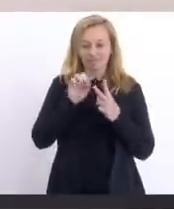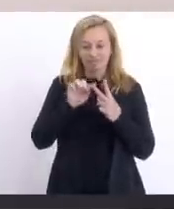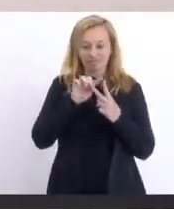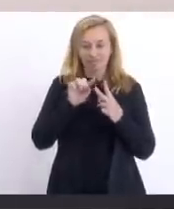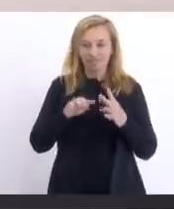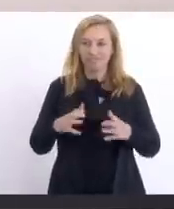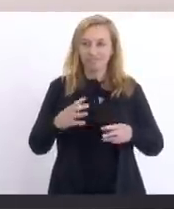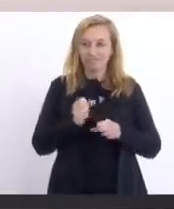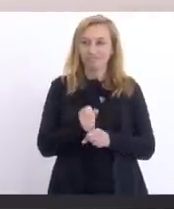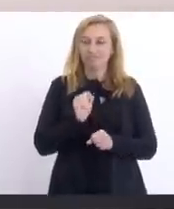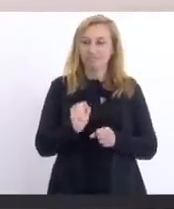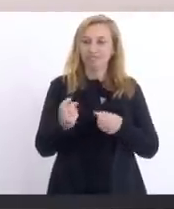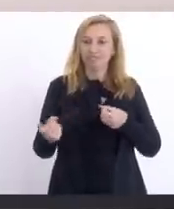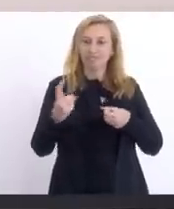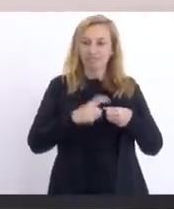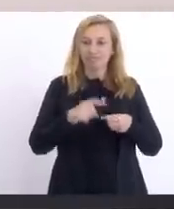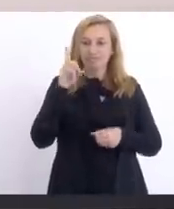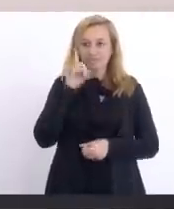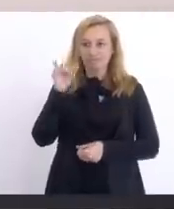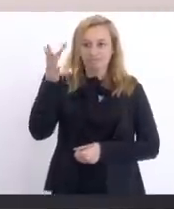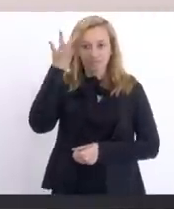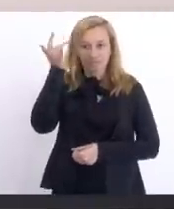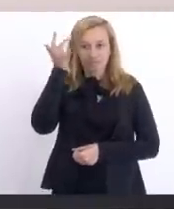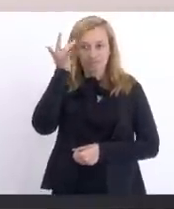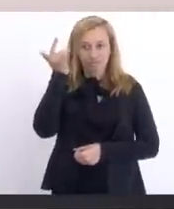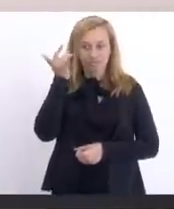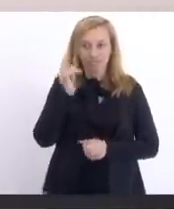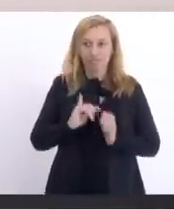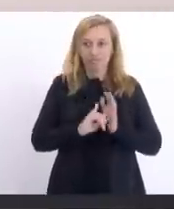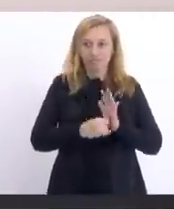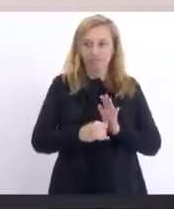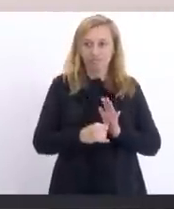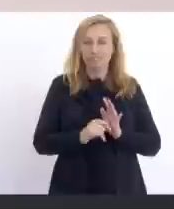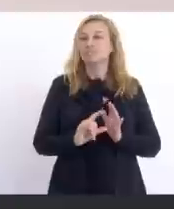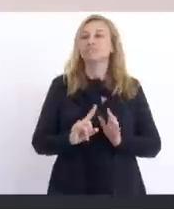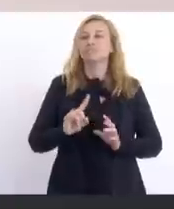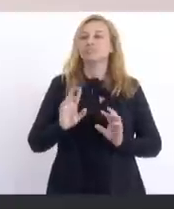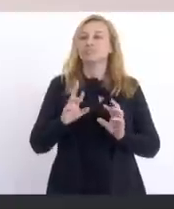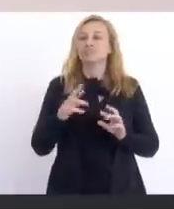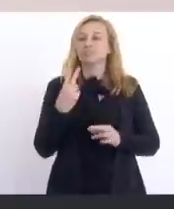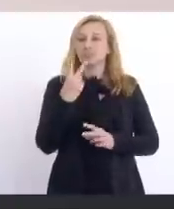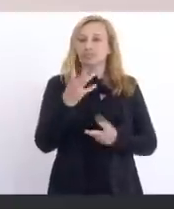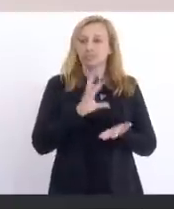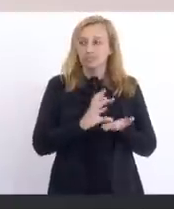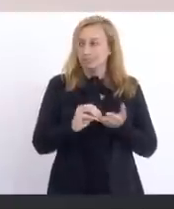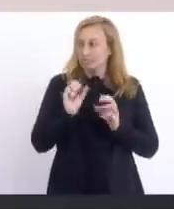possam retornar no dia de amanhã. A gente vai republicar uma sessão extraordinária só com as duas pautas. Pode ser?